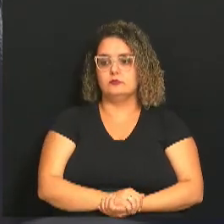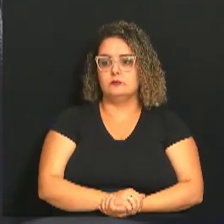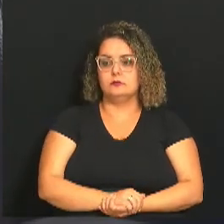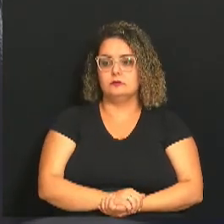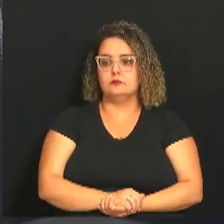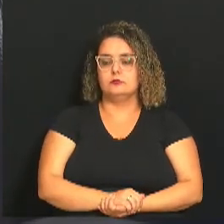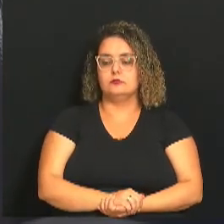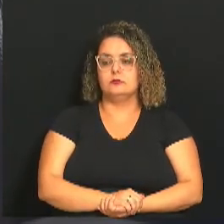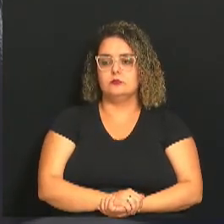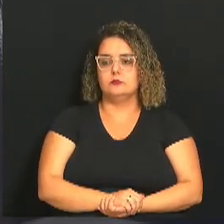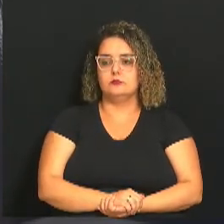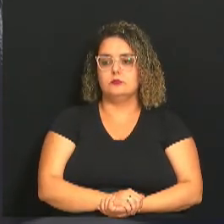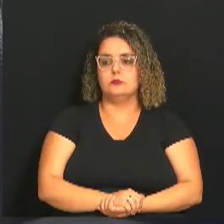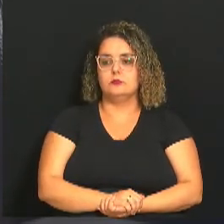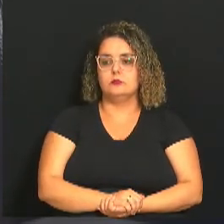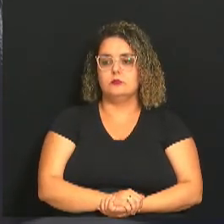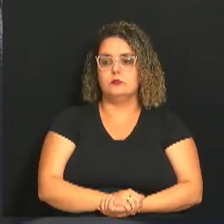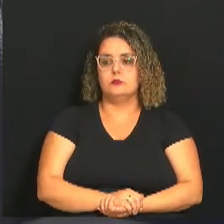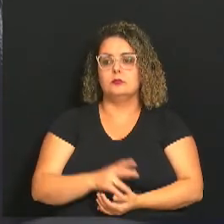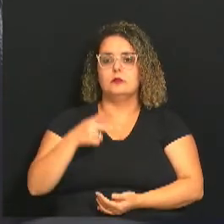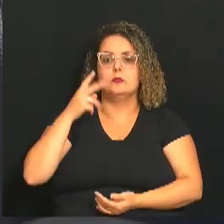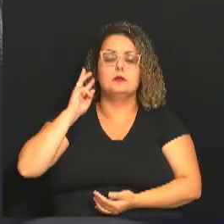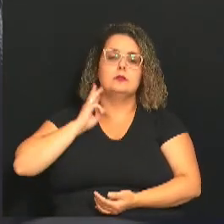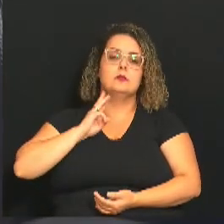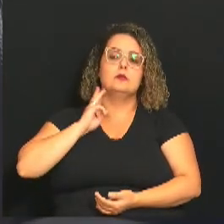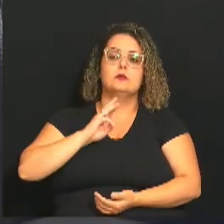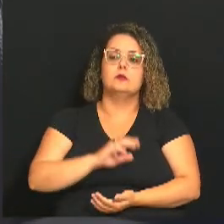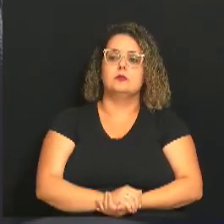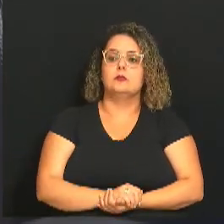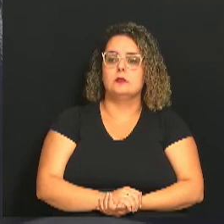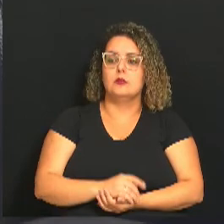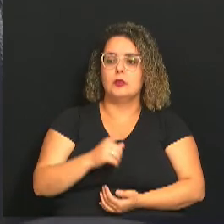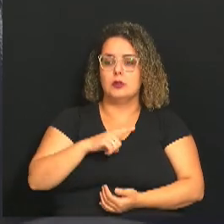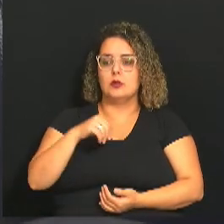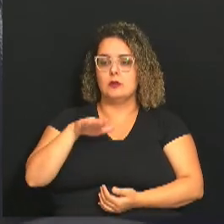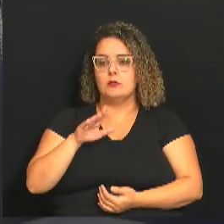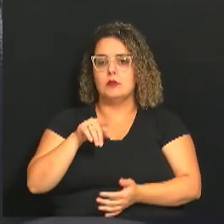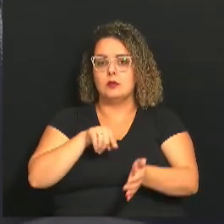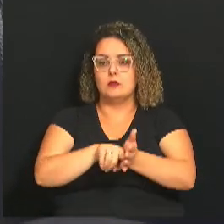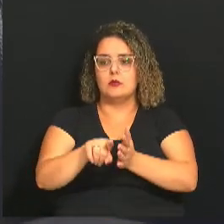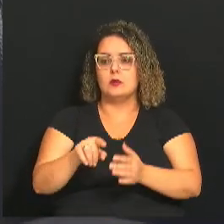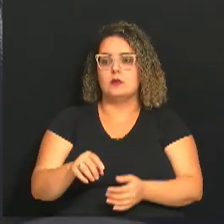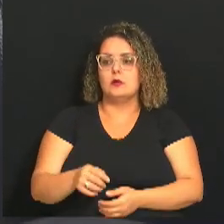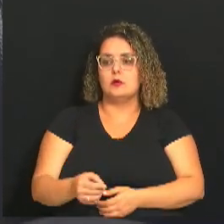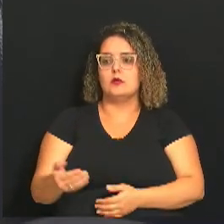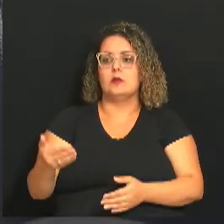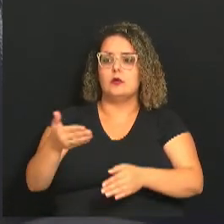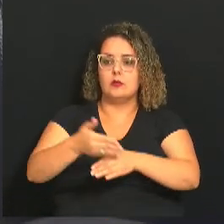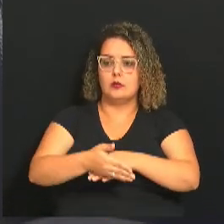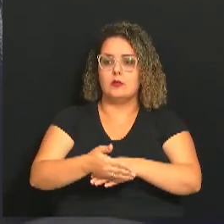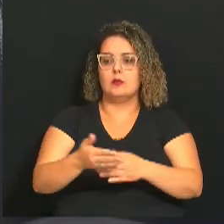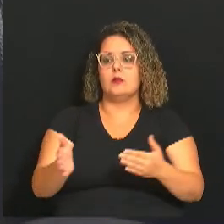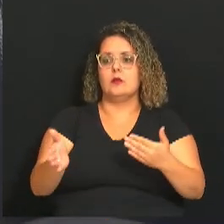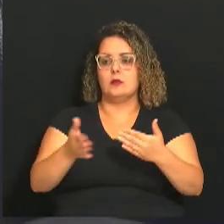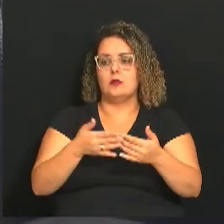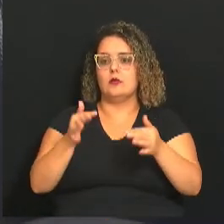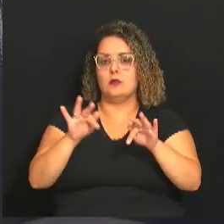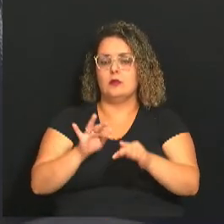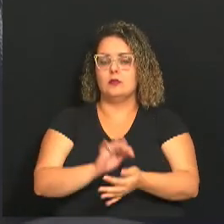Bom, Cecília, eu queria ver contigo se você tem mais alguma questão, que nós já vamos entrar aqui nos finalmente.